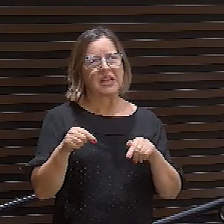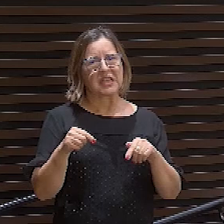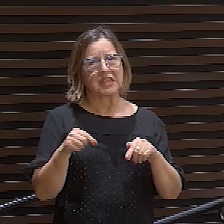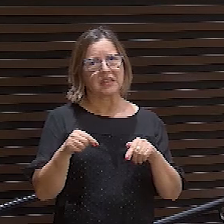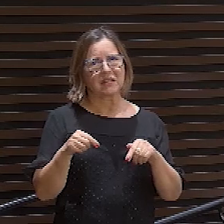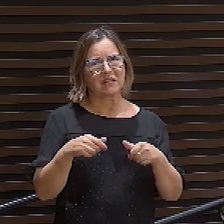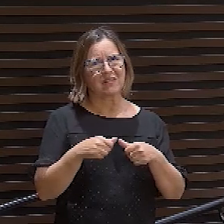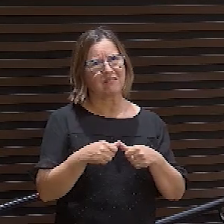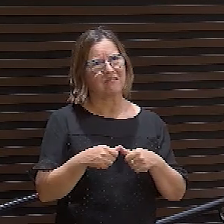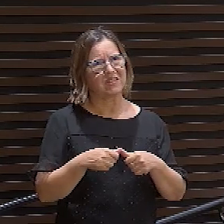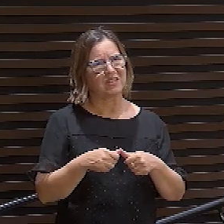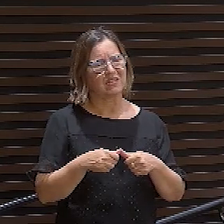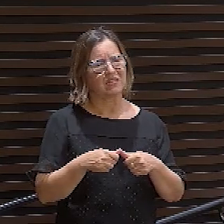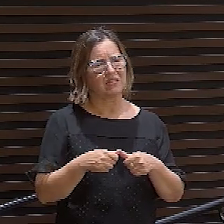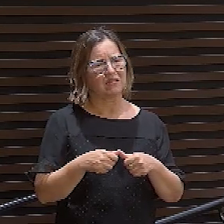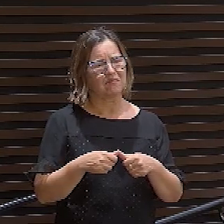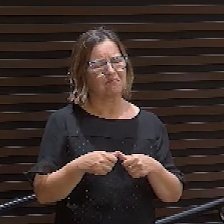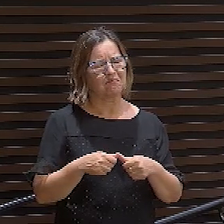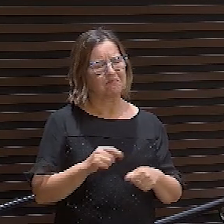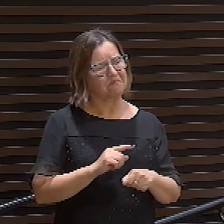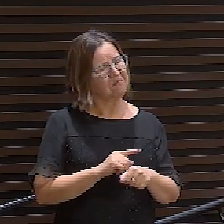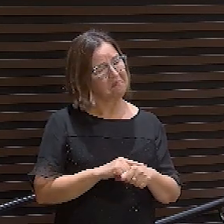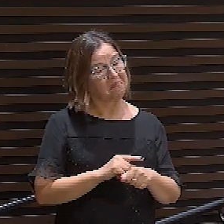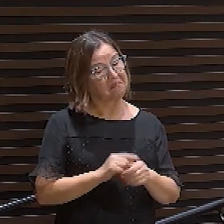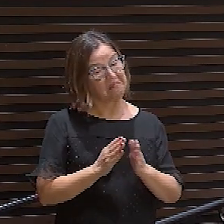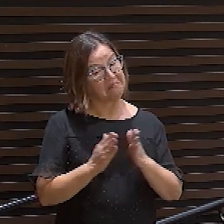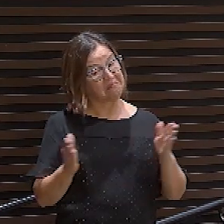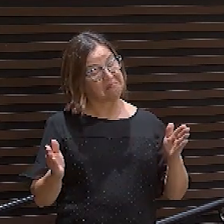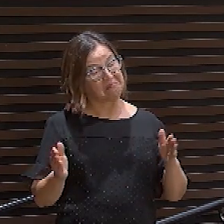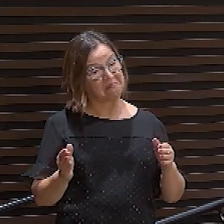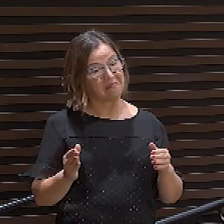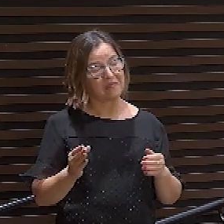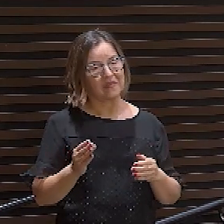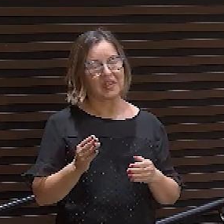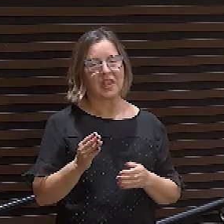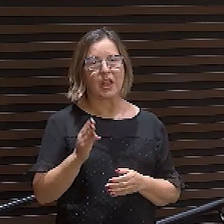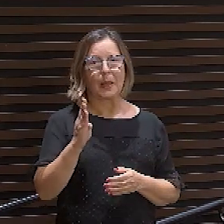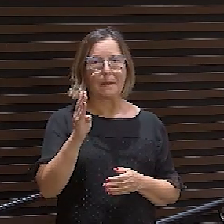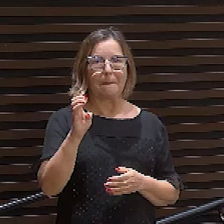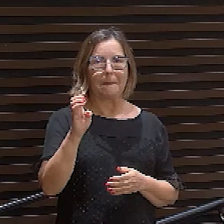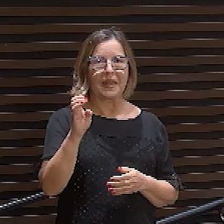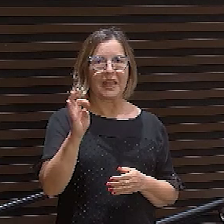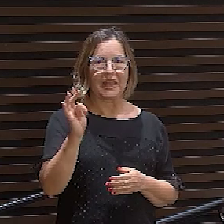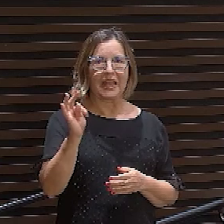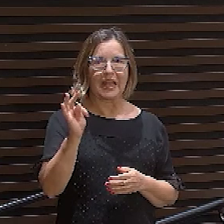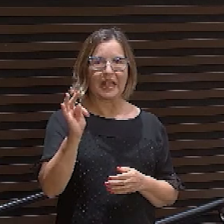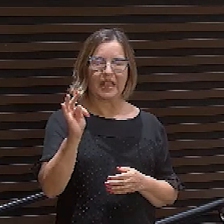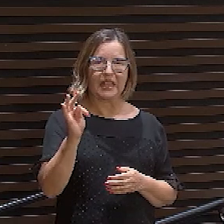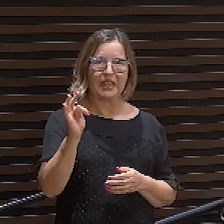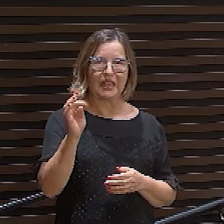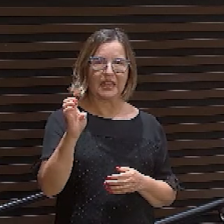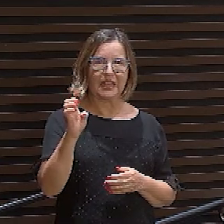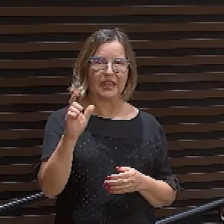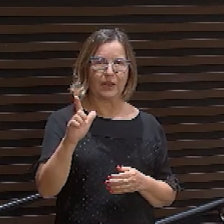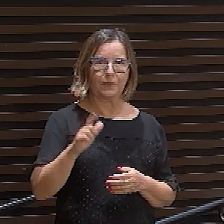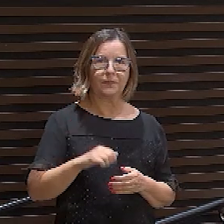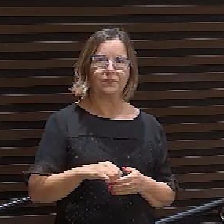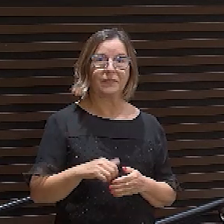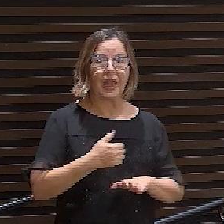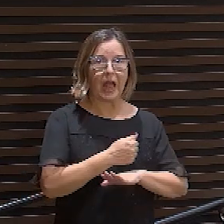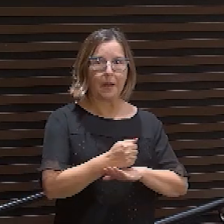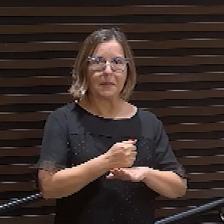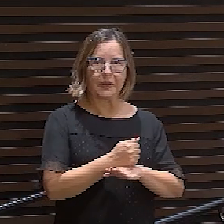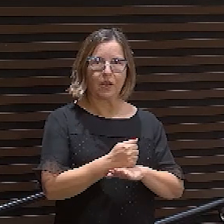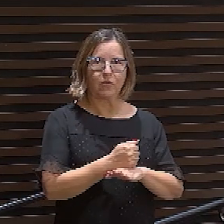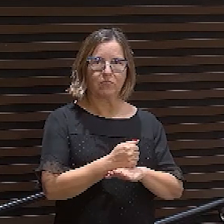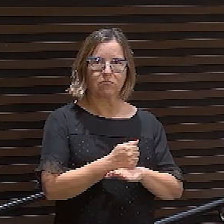Betel. E diz aqui o texto, e Abraão, mudando as suas tendas, foi habitar